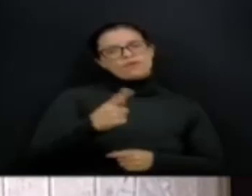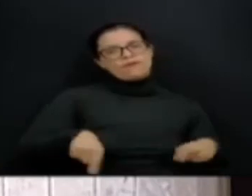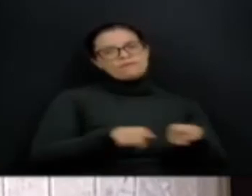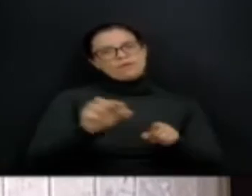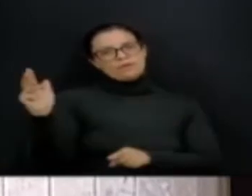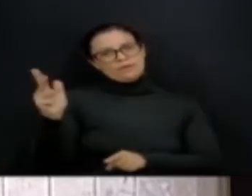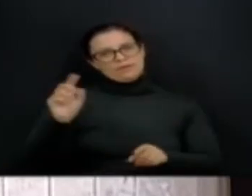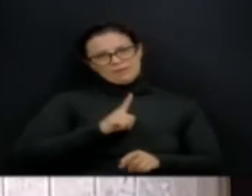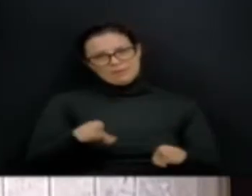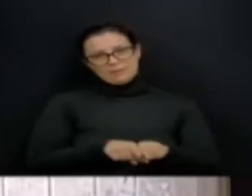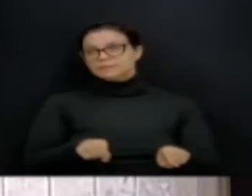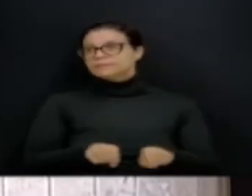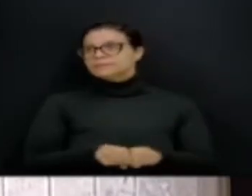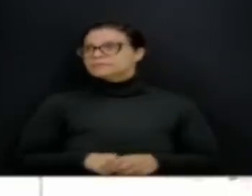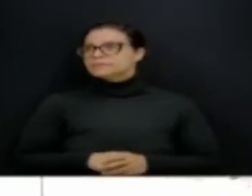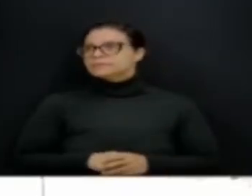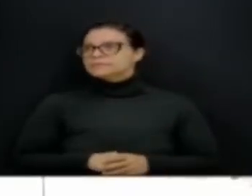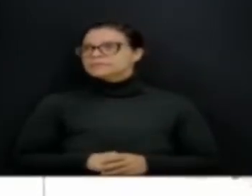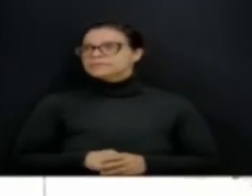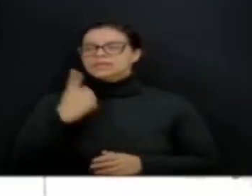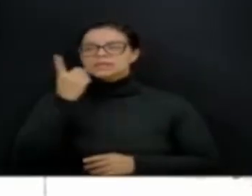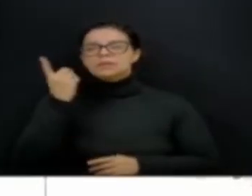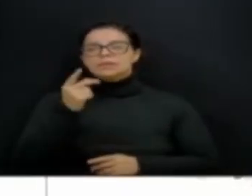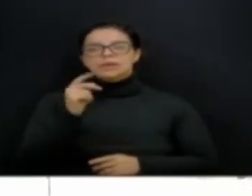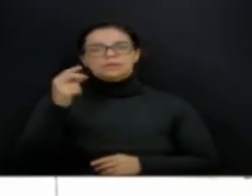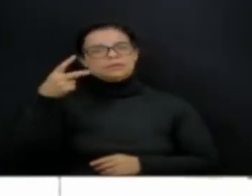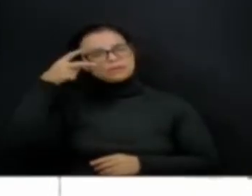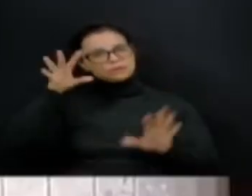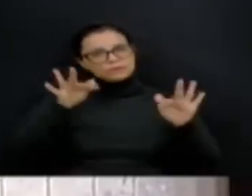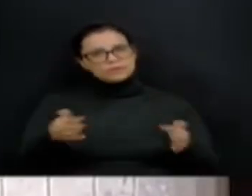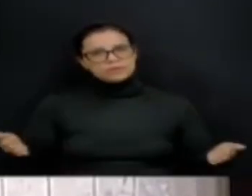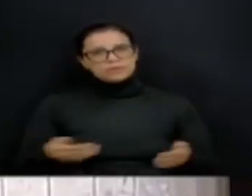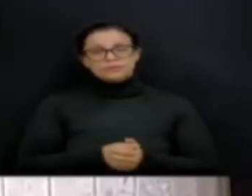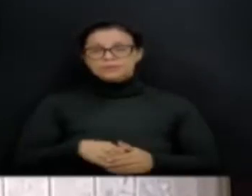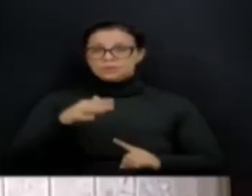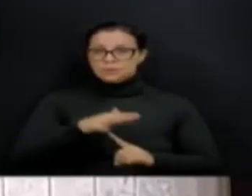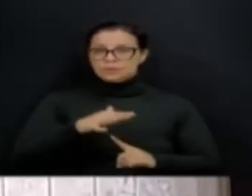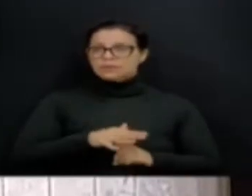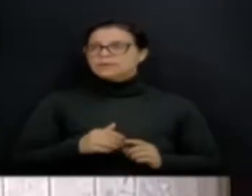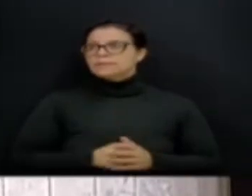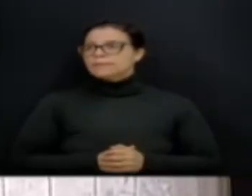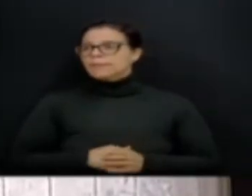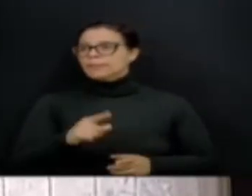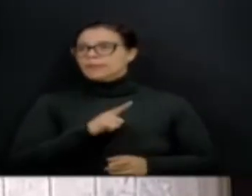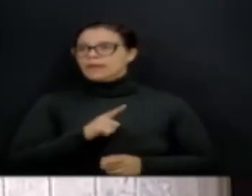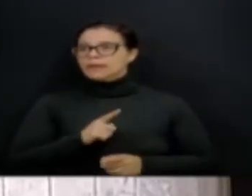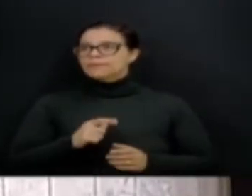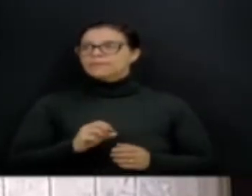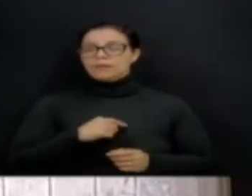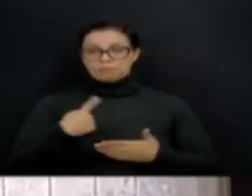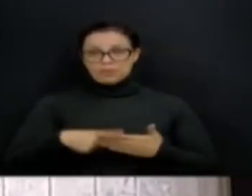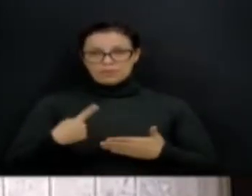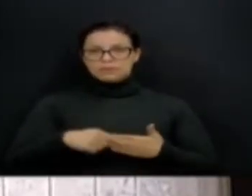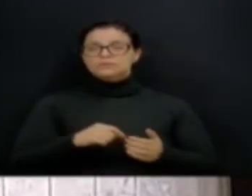Luiz Inácio Lula da Silva. Deputado Arilson, por favor, para concluir. O Paraná terá